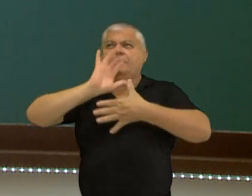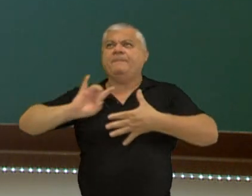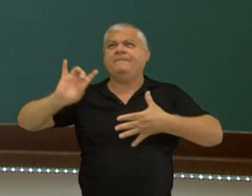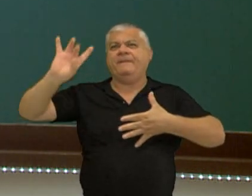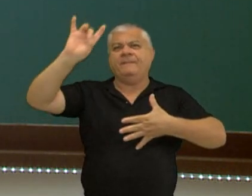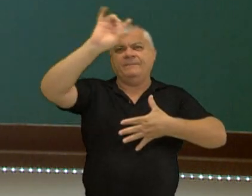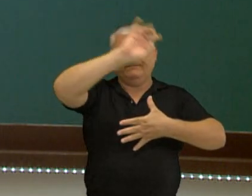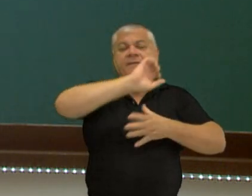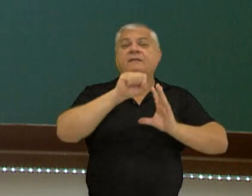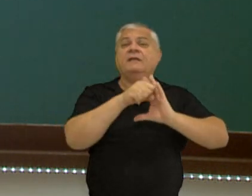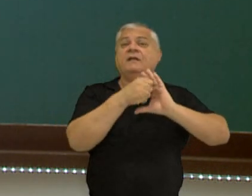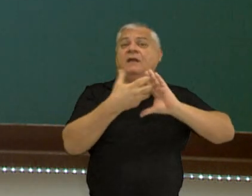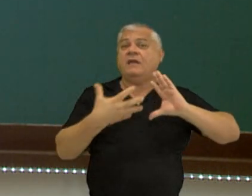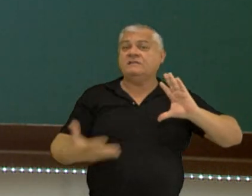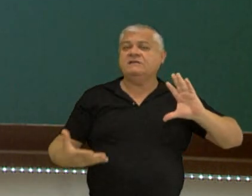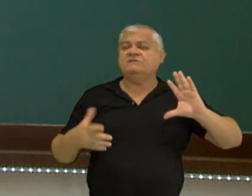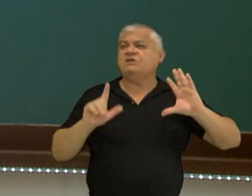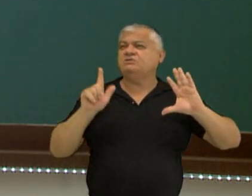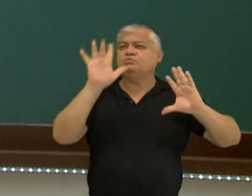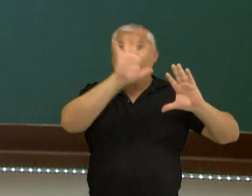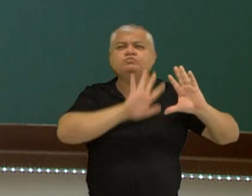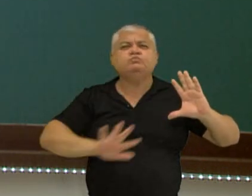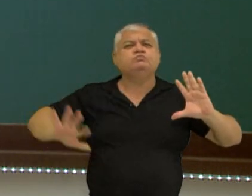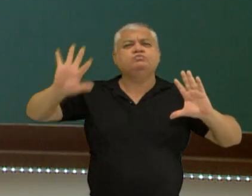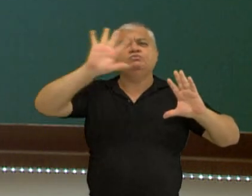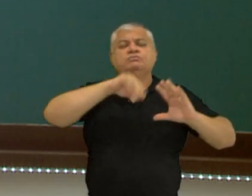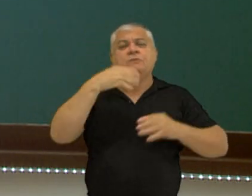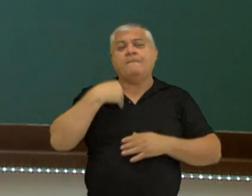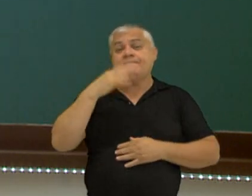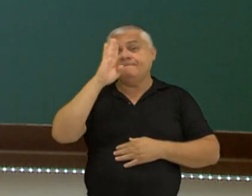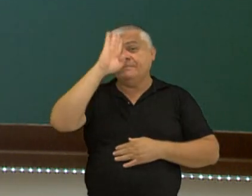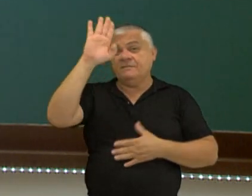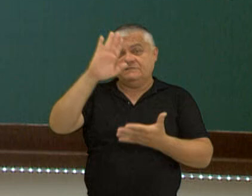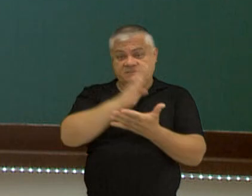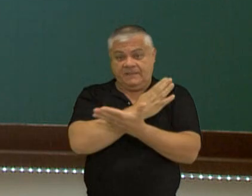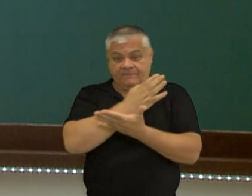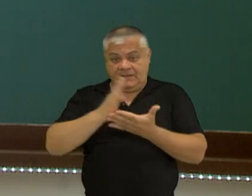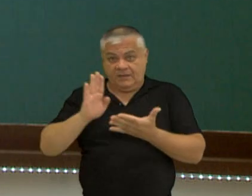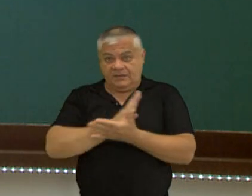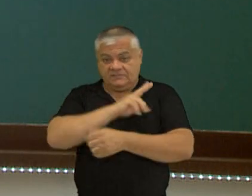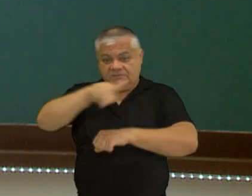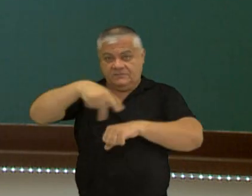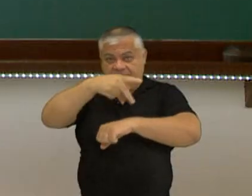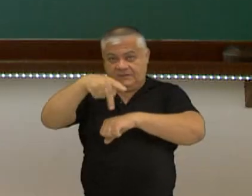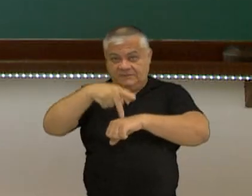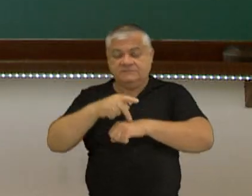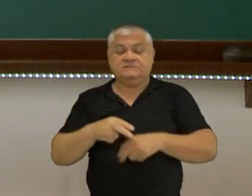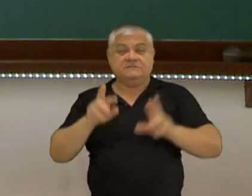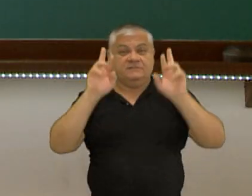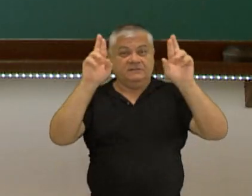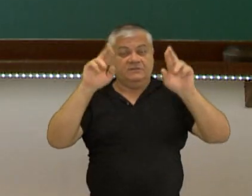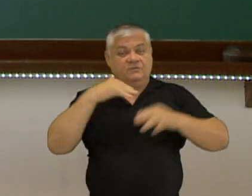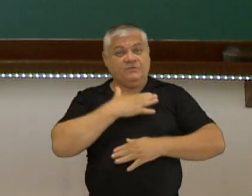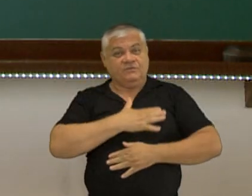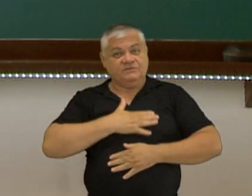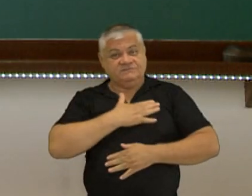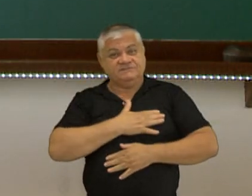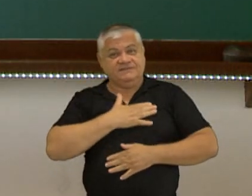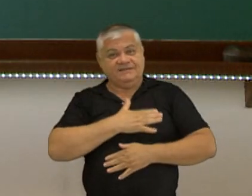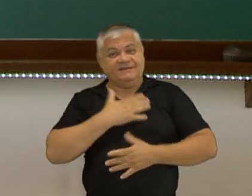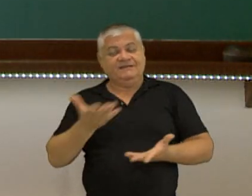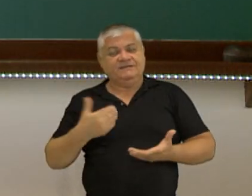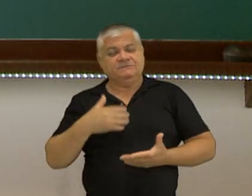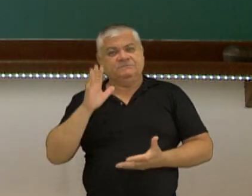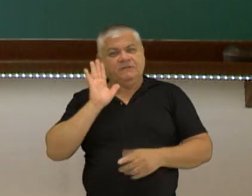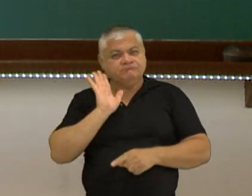essas características gerais e principalmente a divisão política desses continentes. Espero que vocês tenham gostado,